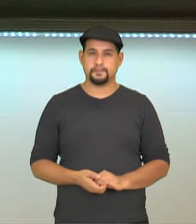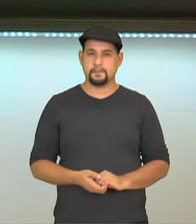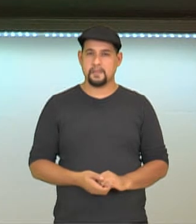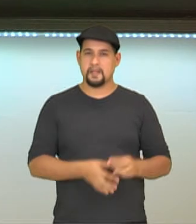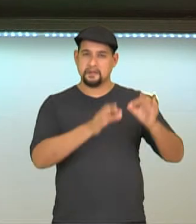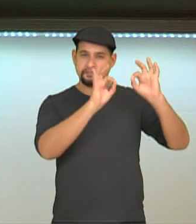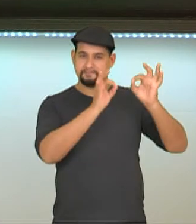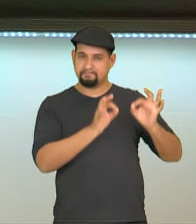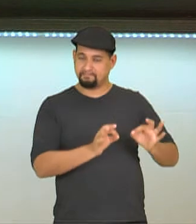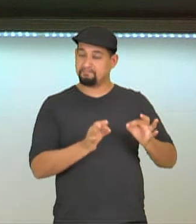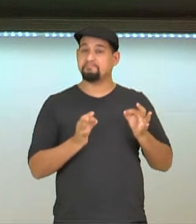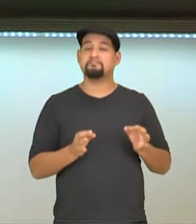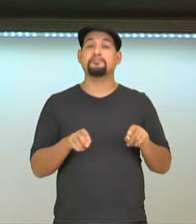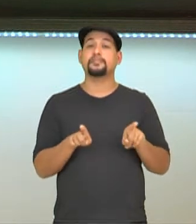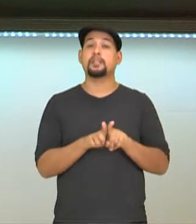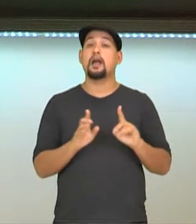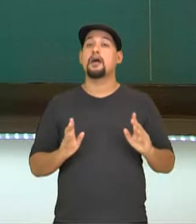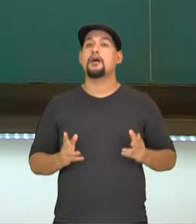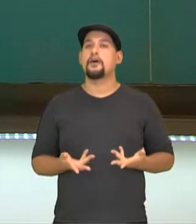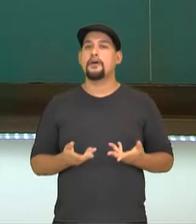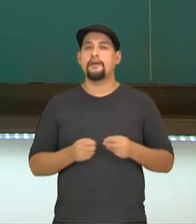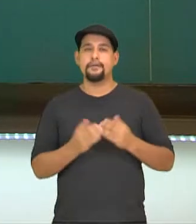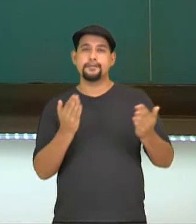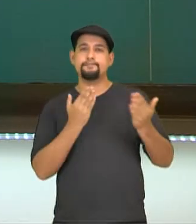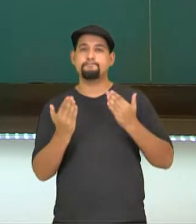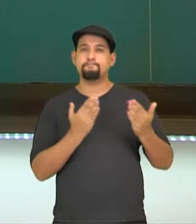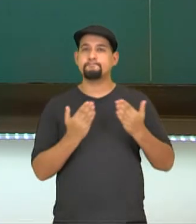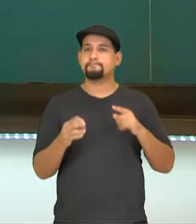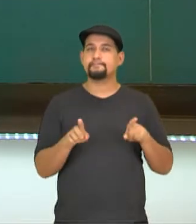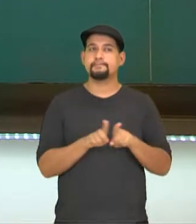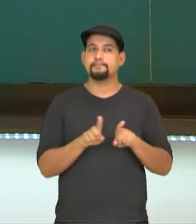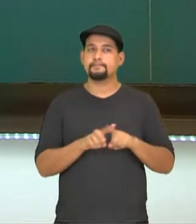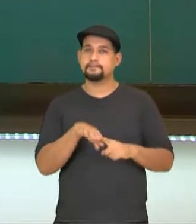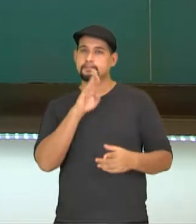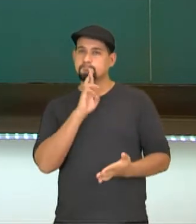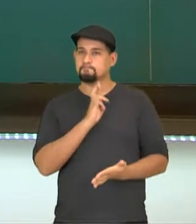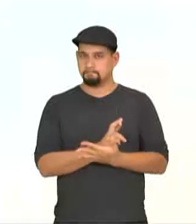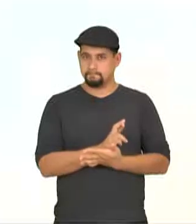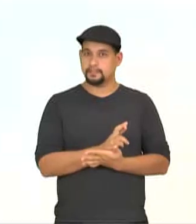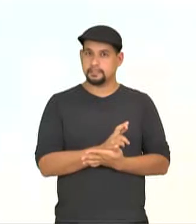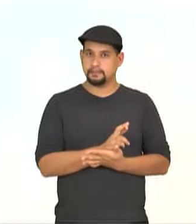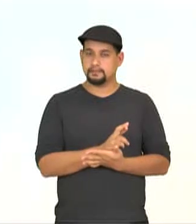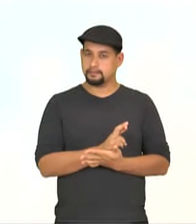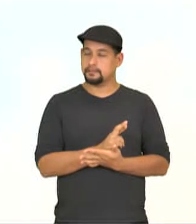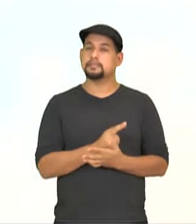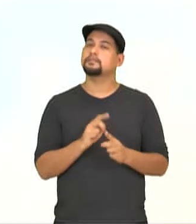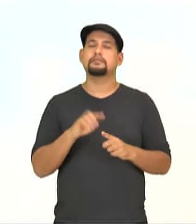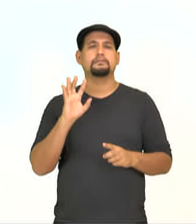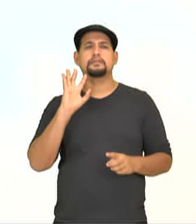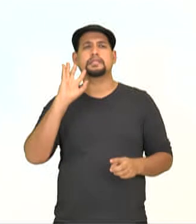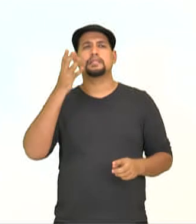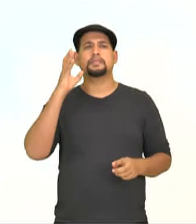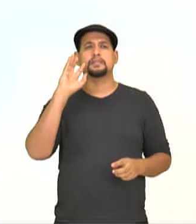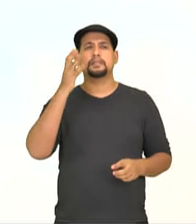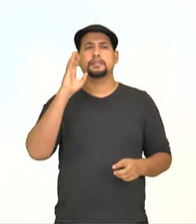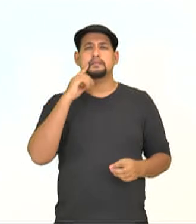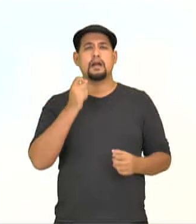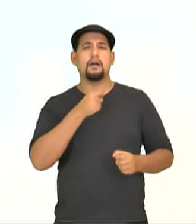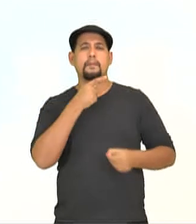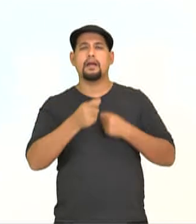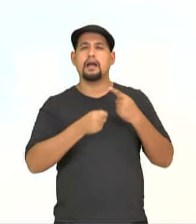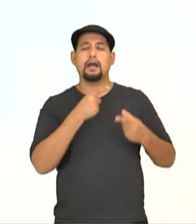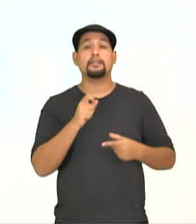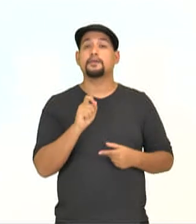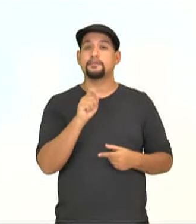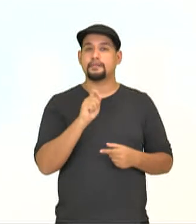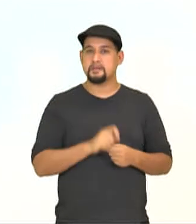Listo, vamos então comparar aí nossas respostas. Então, o que causa humor em el cómic? La